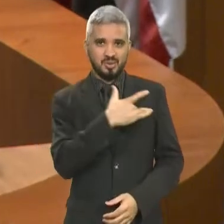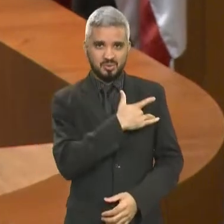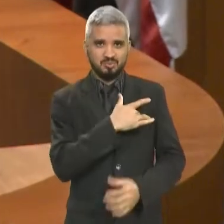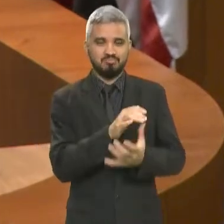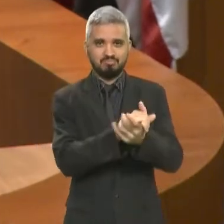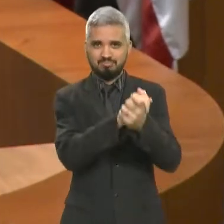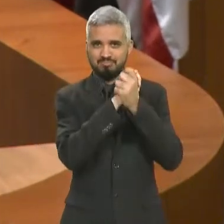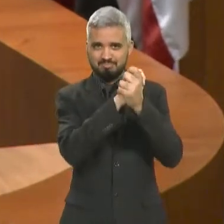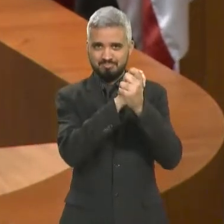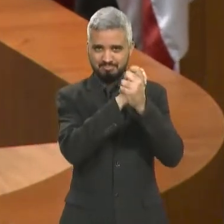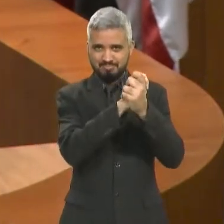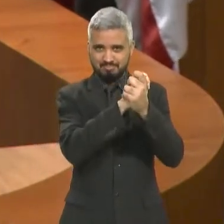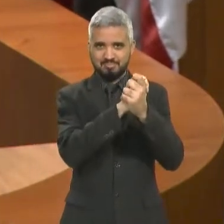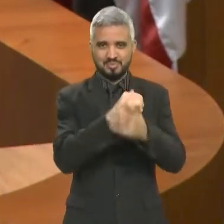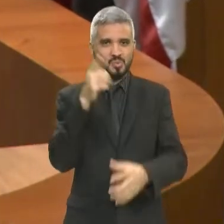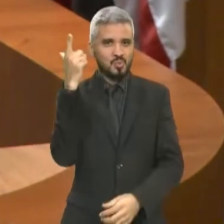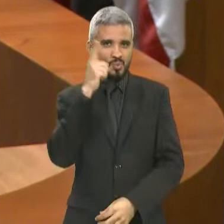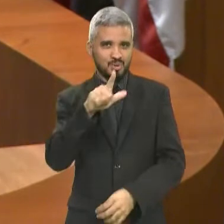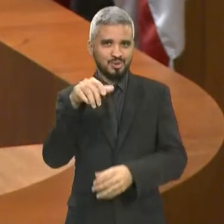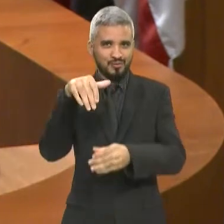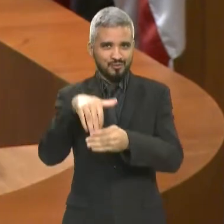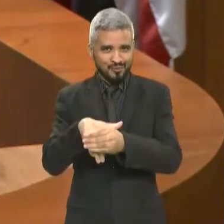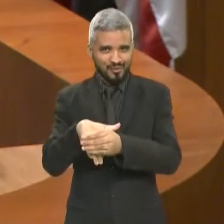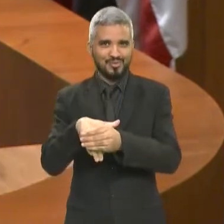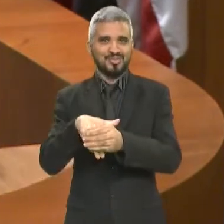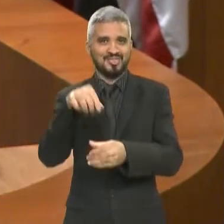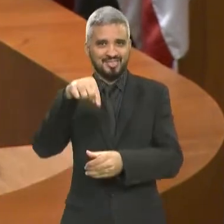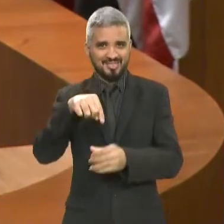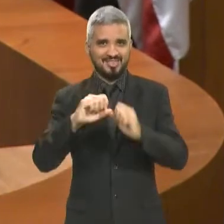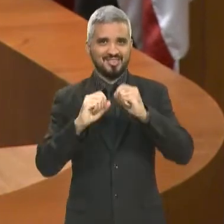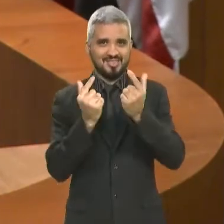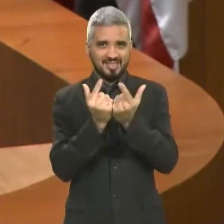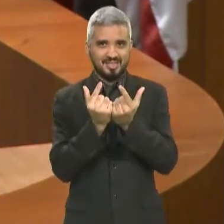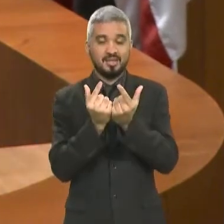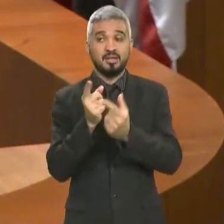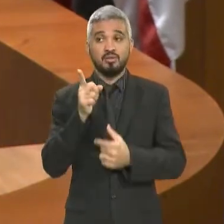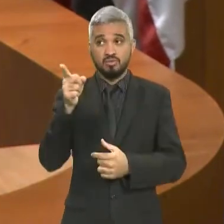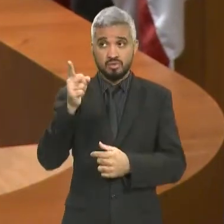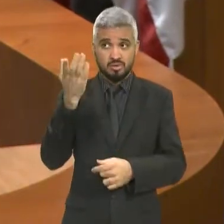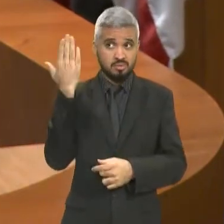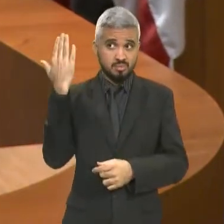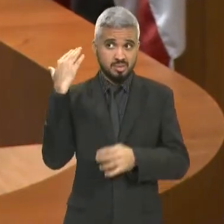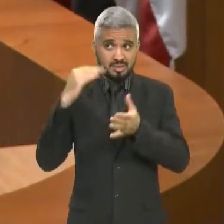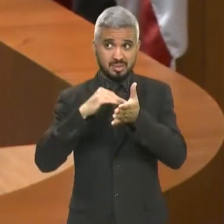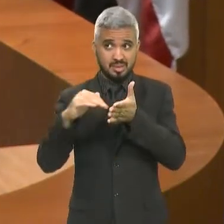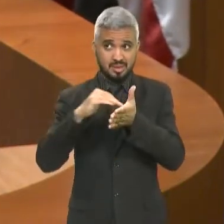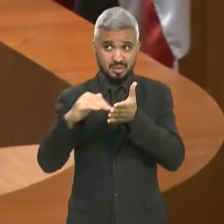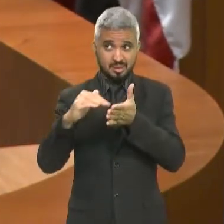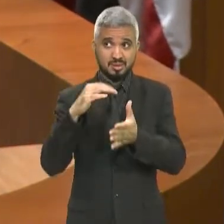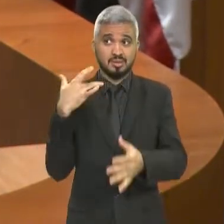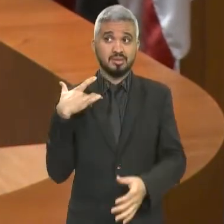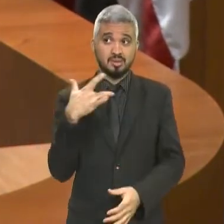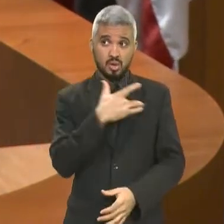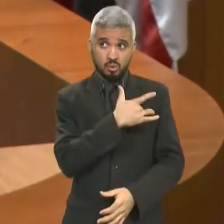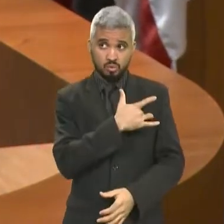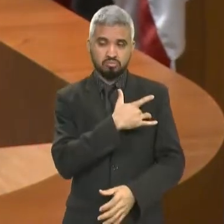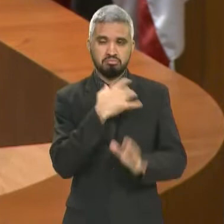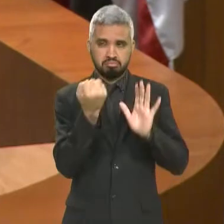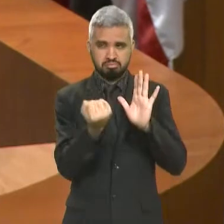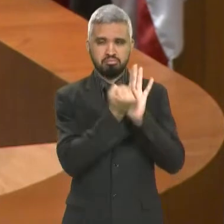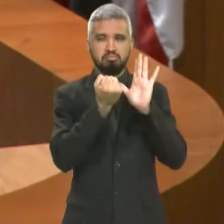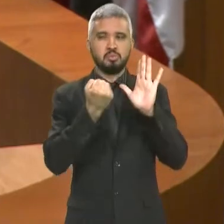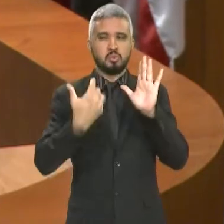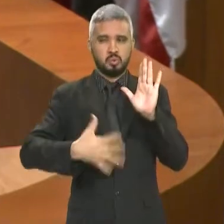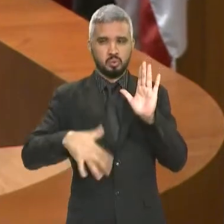eleição e quero dizer que a sua passagem pela Secretaria de Saúde marcou muito. E graças a